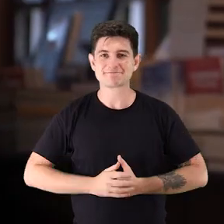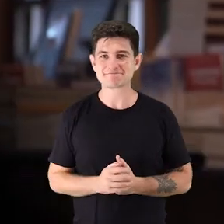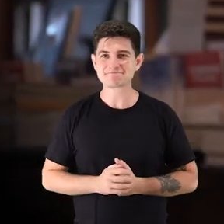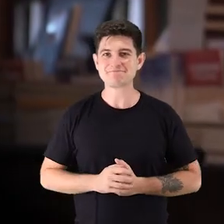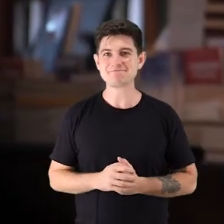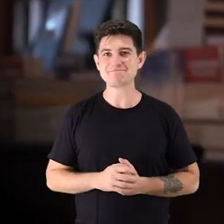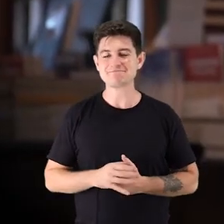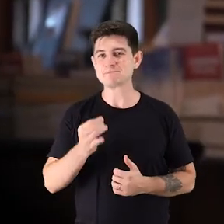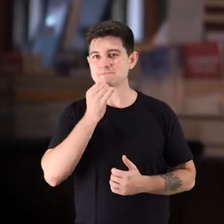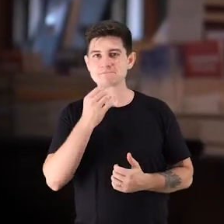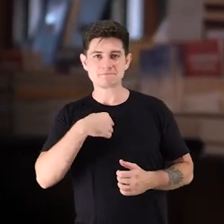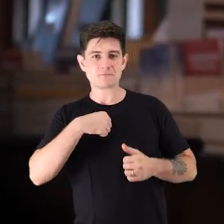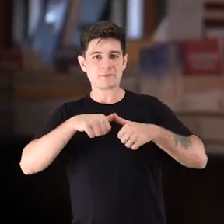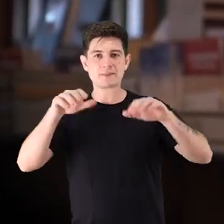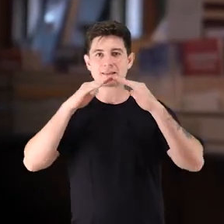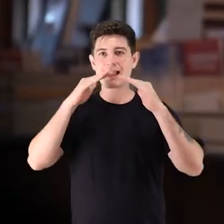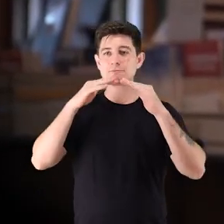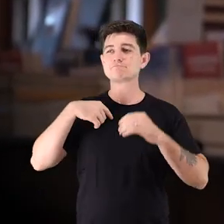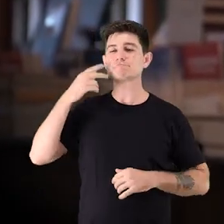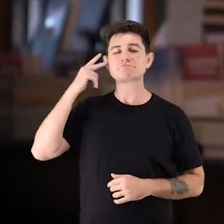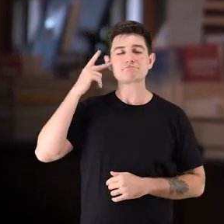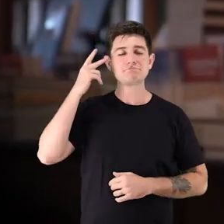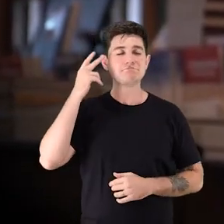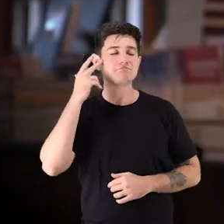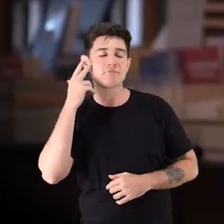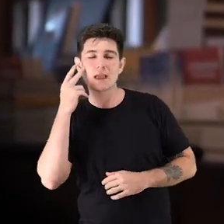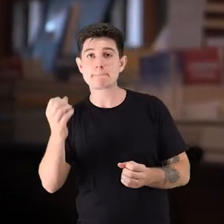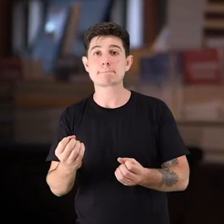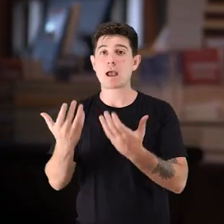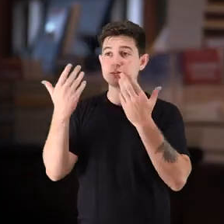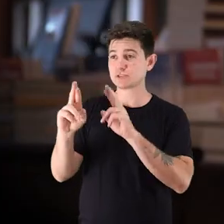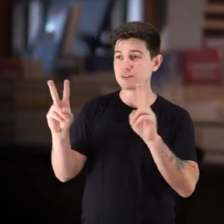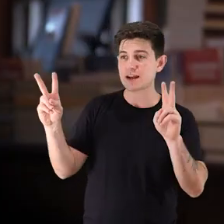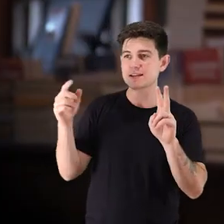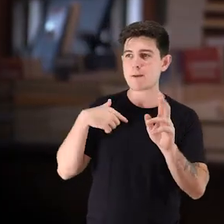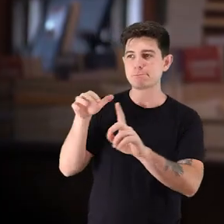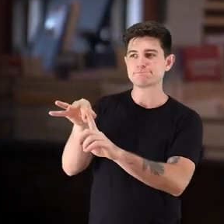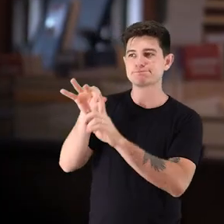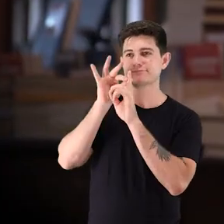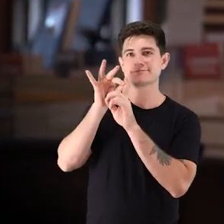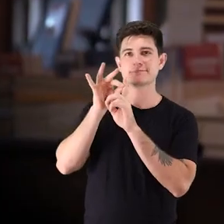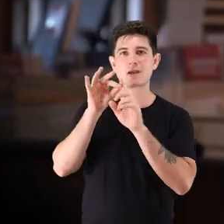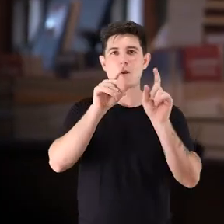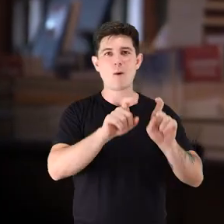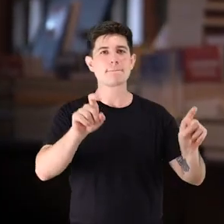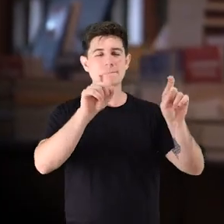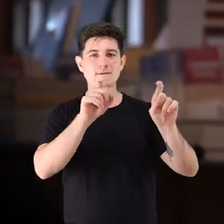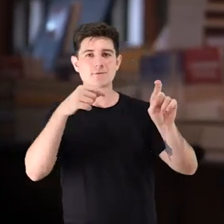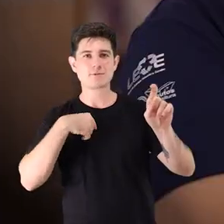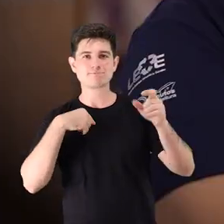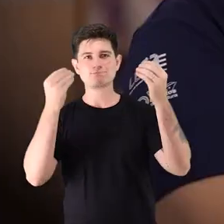vara de pescar, acontece alguma coisa de diferente, pesquei esse cotidiano, levo para